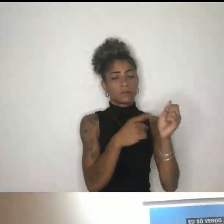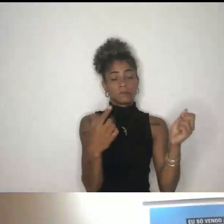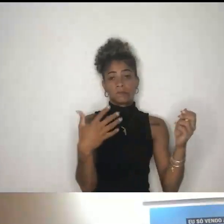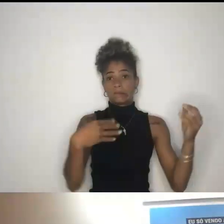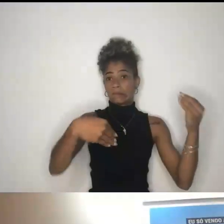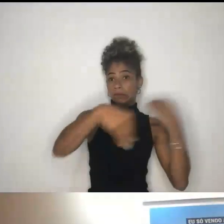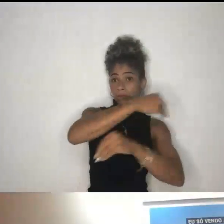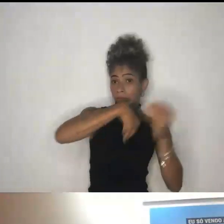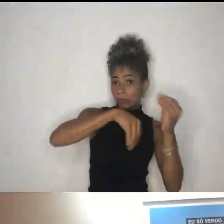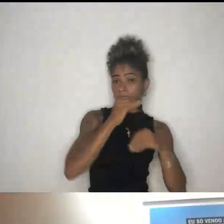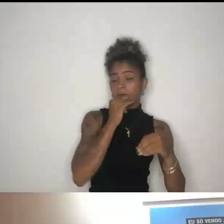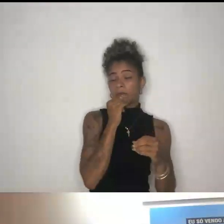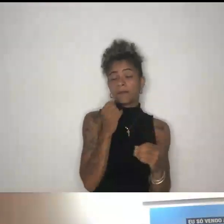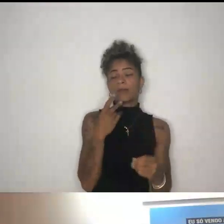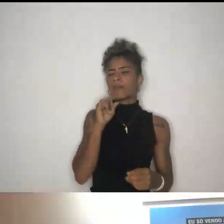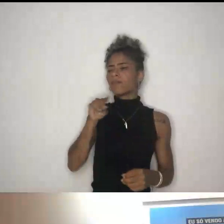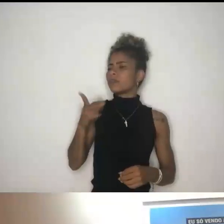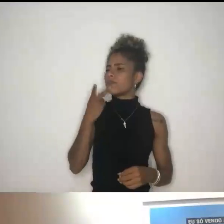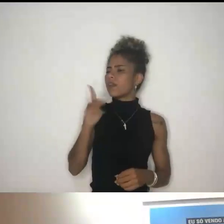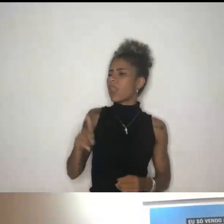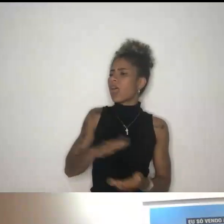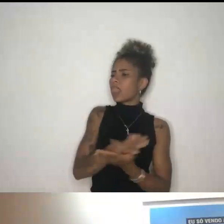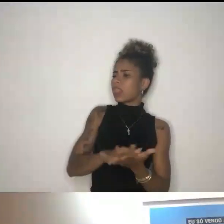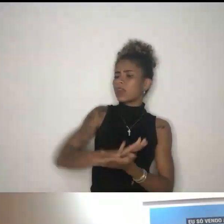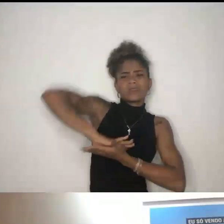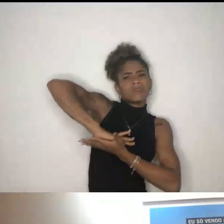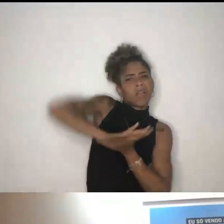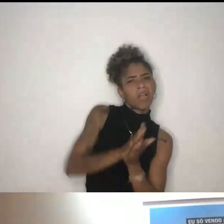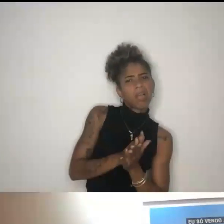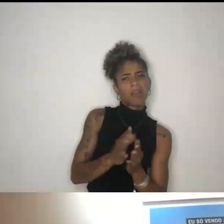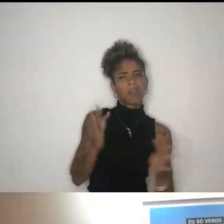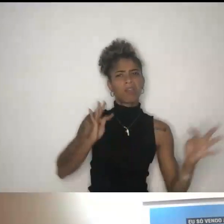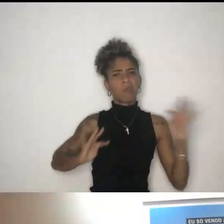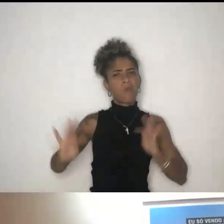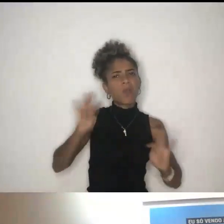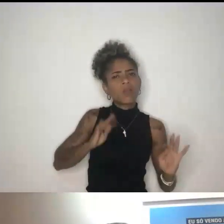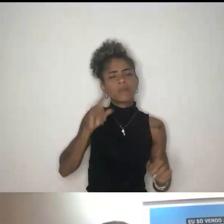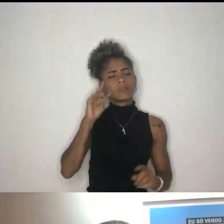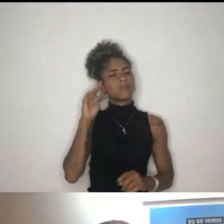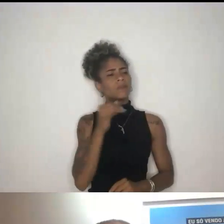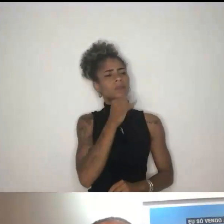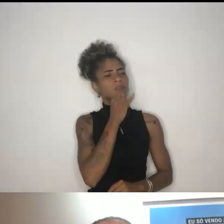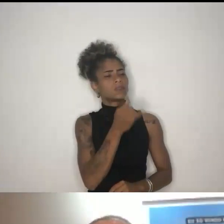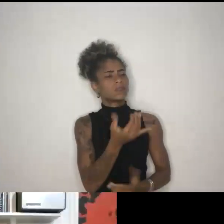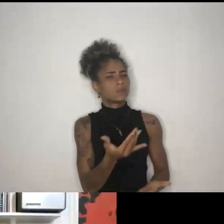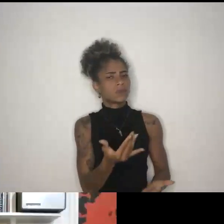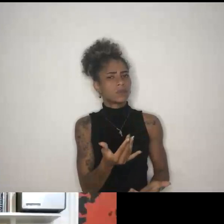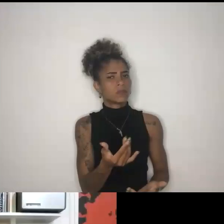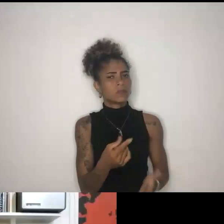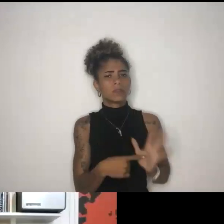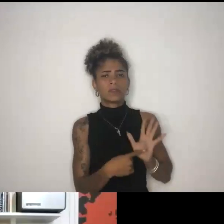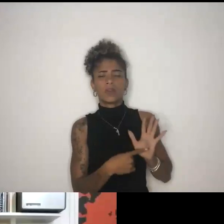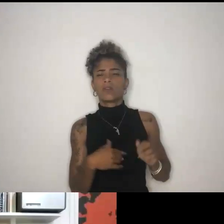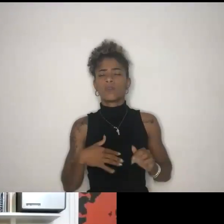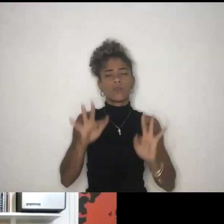sobre trabalhar sempre conceitos quando você fala eu gostei de você ter trazido no final